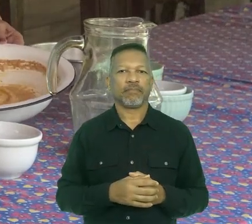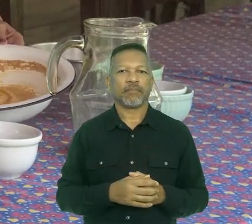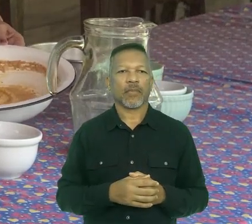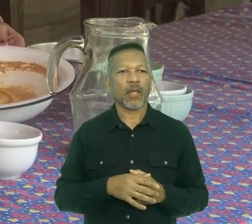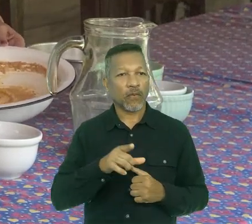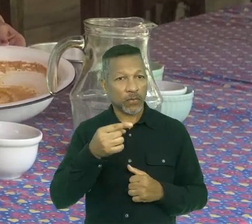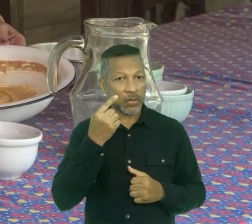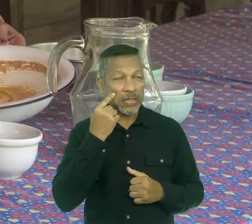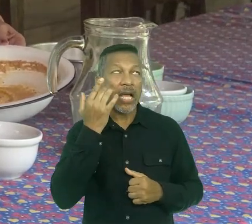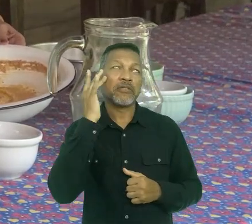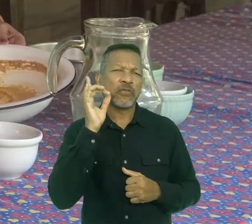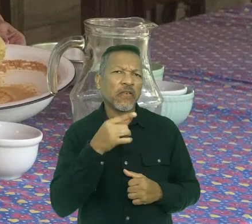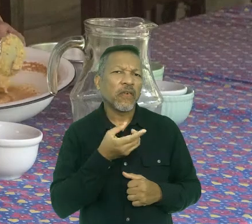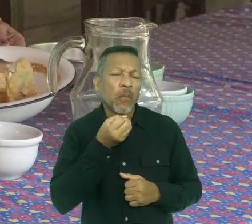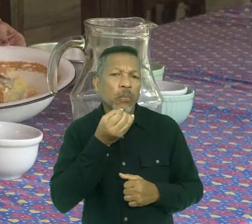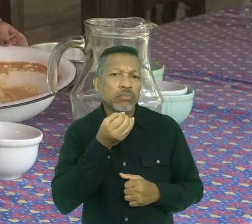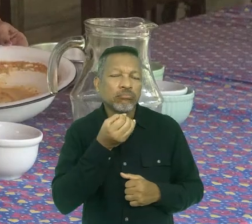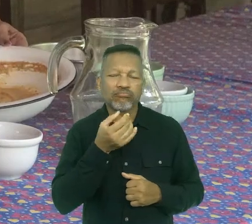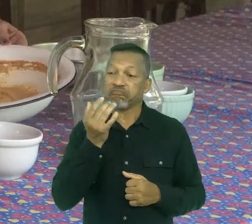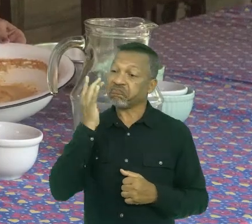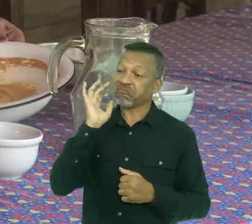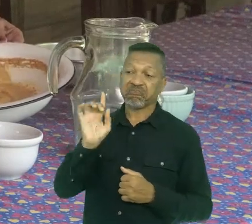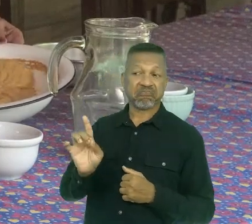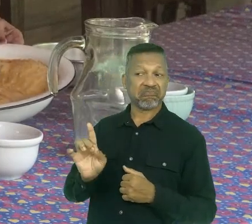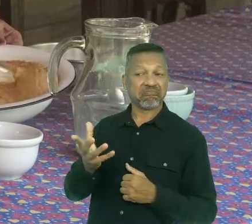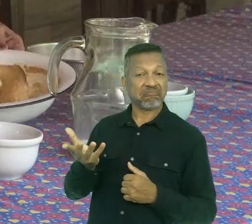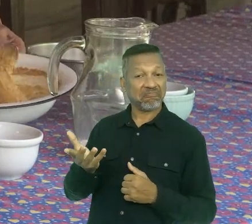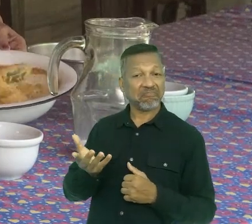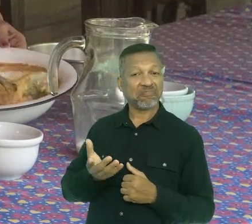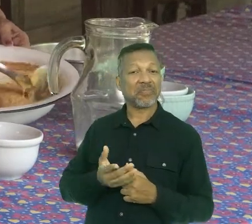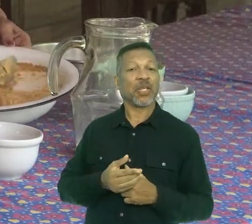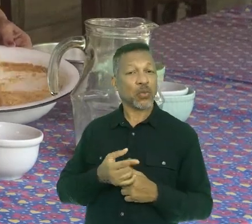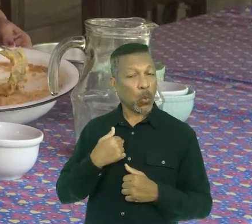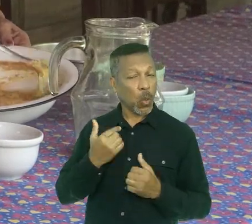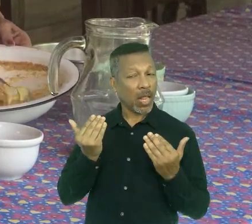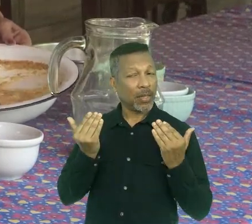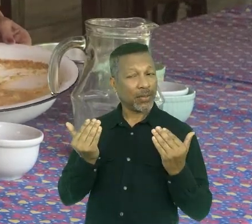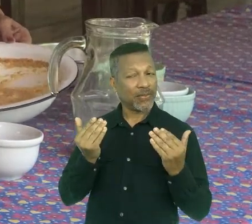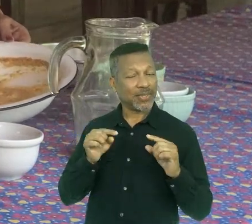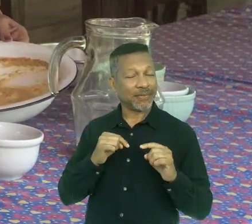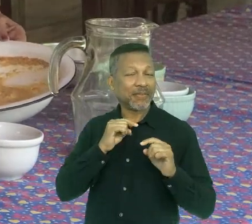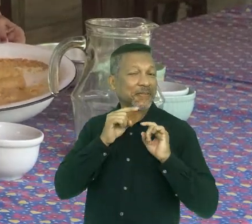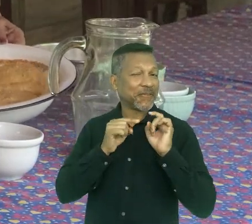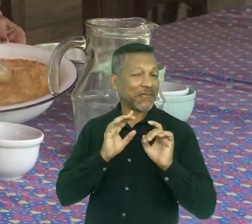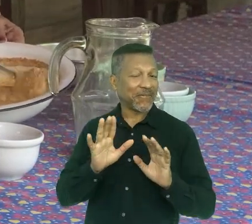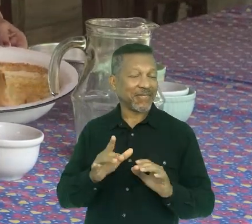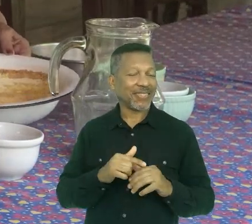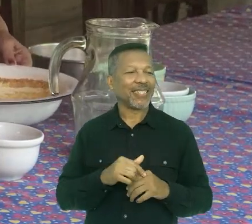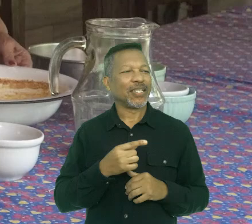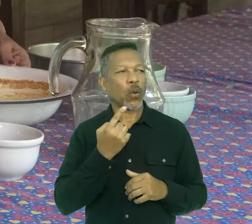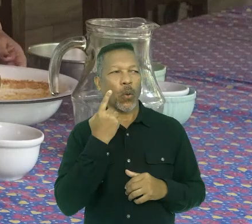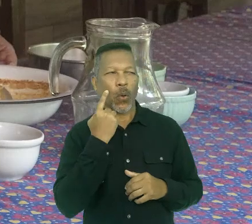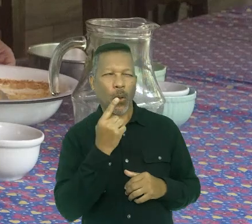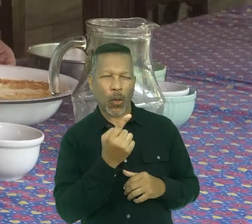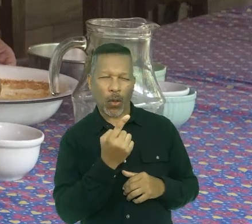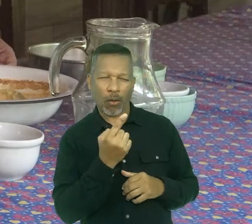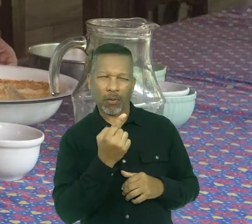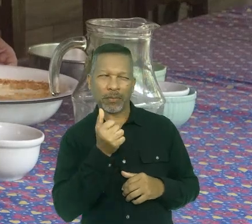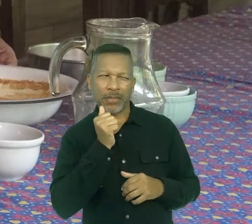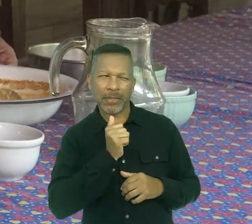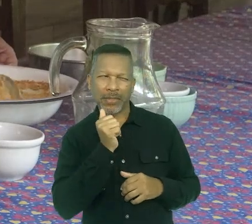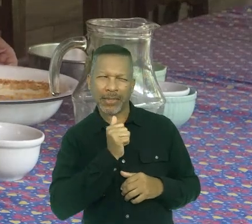Será que vai ficar bom? Será? Eu sei não, viu? Acho que eu tô na dúvida. Oh, menina.